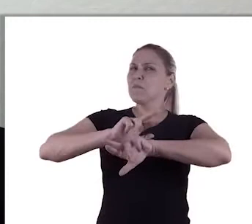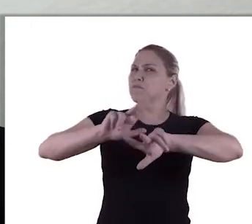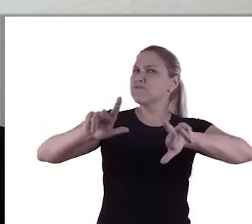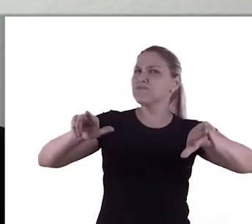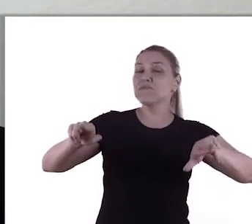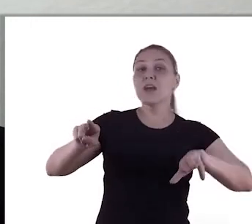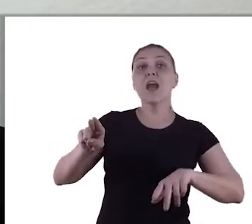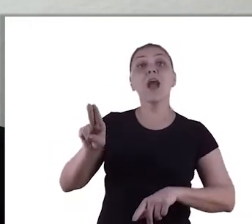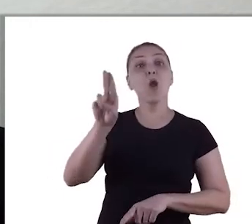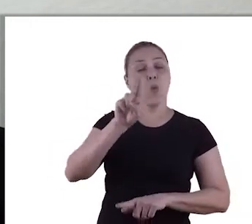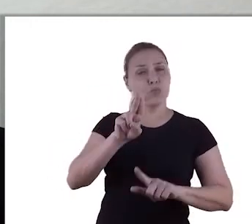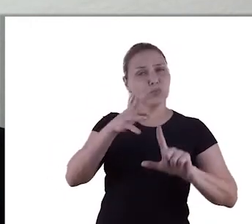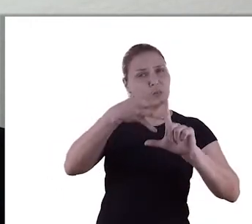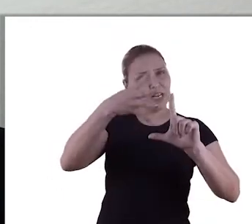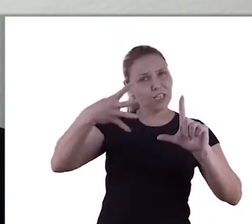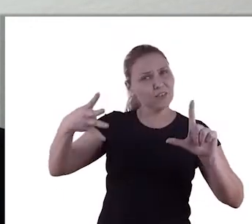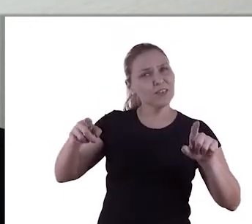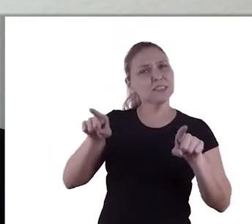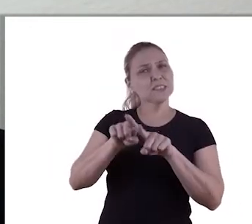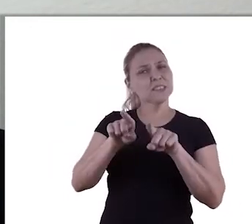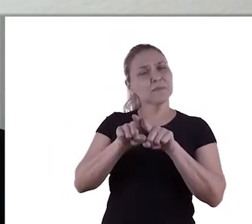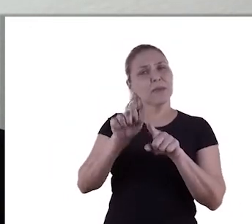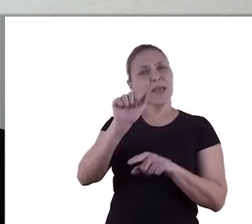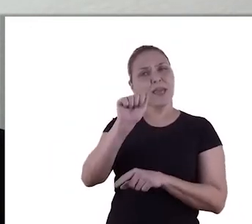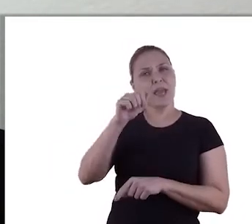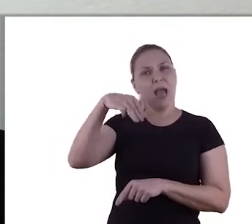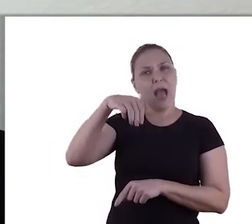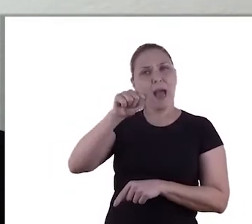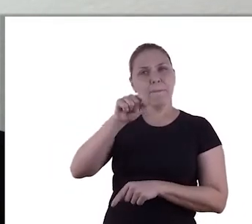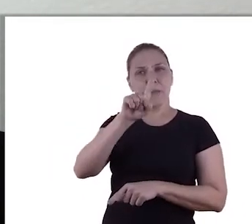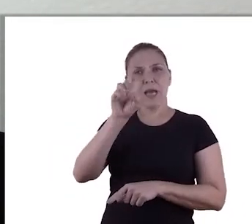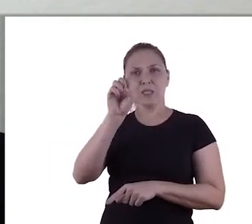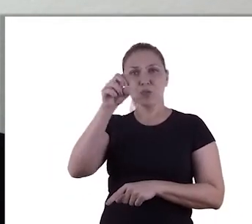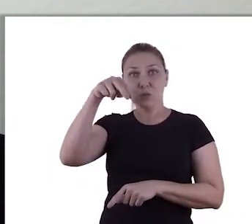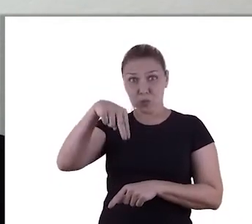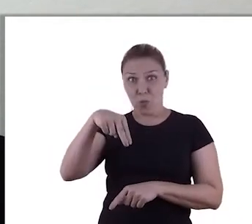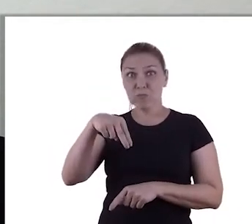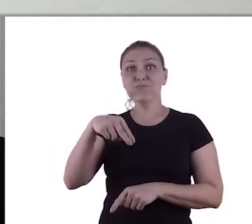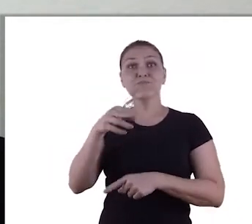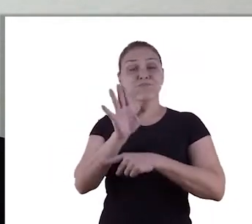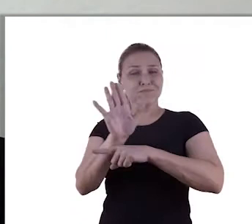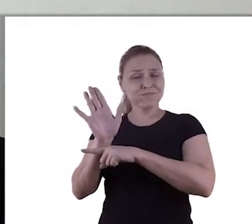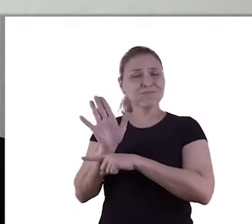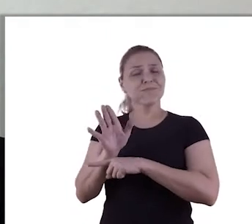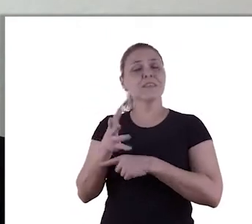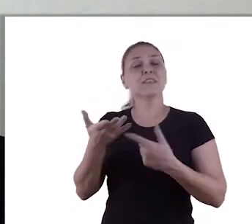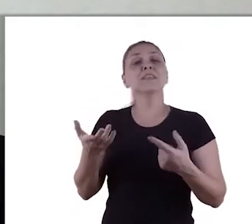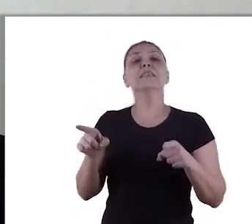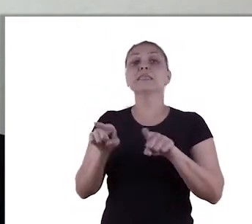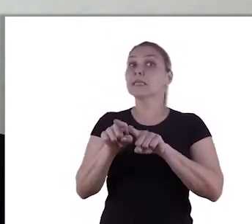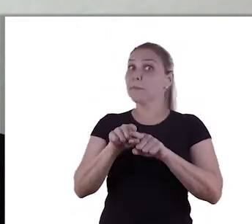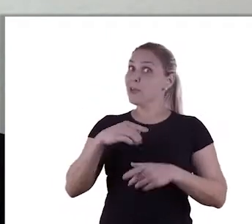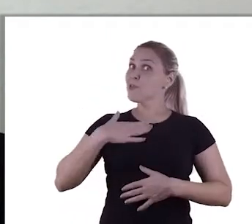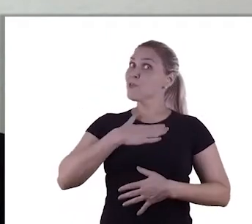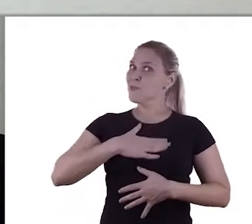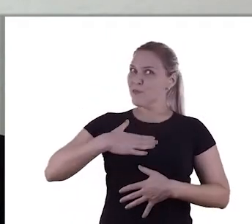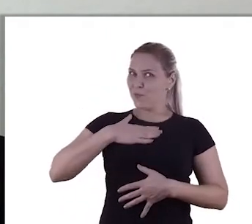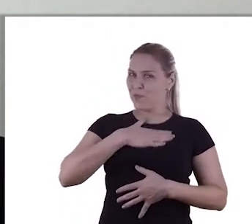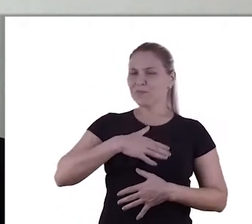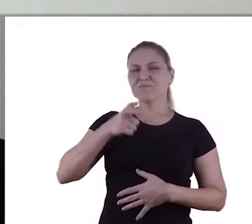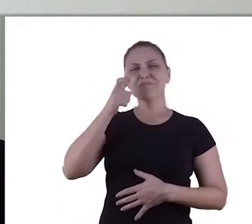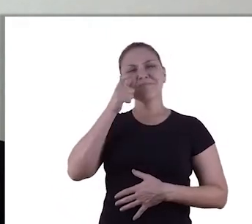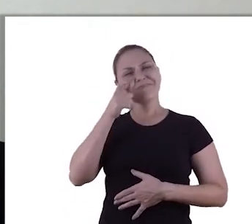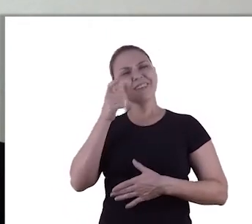utilizo Netflix, Amazon Video. Eu também gosto de assistir